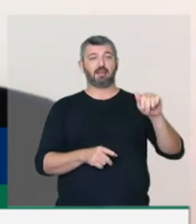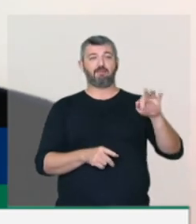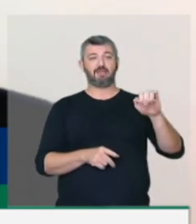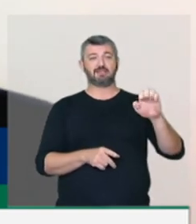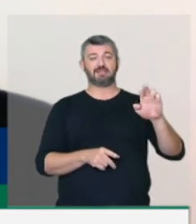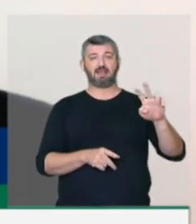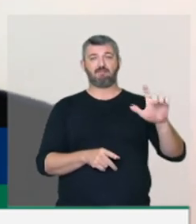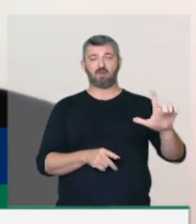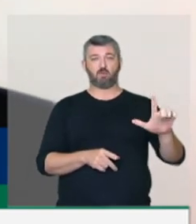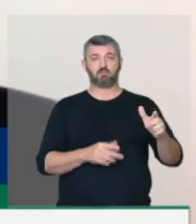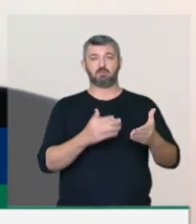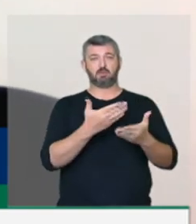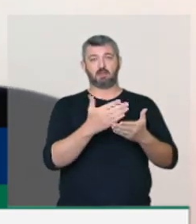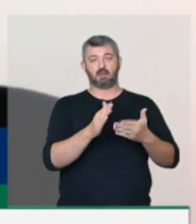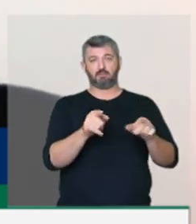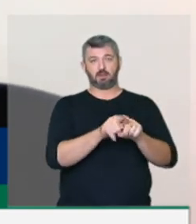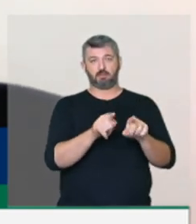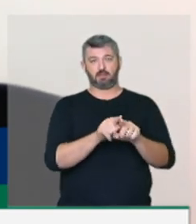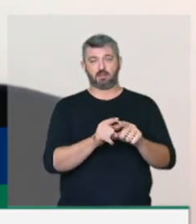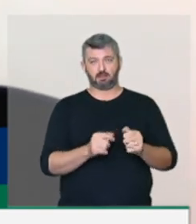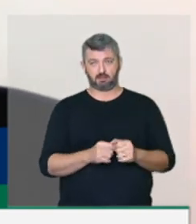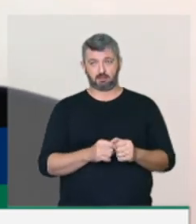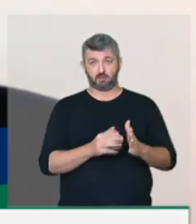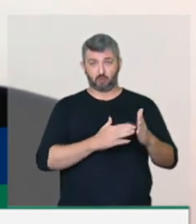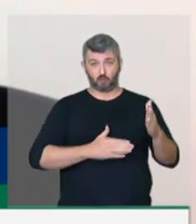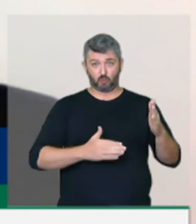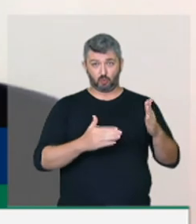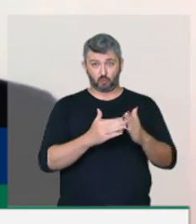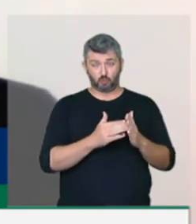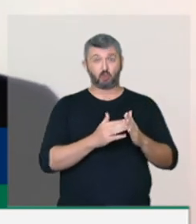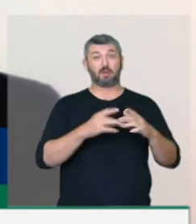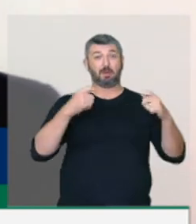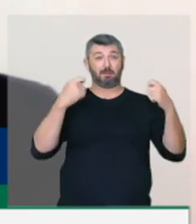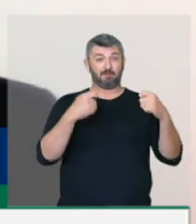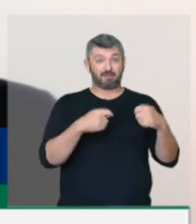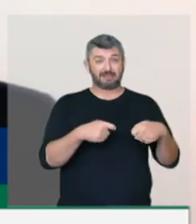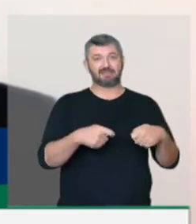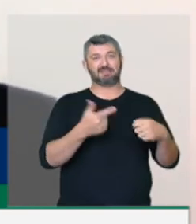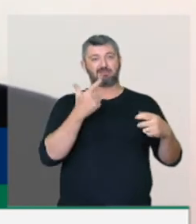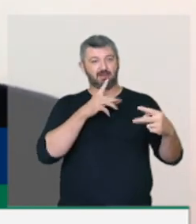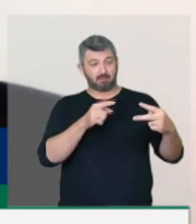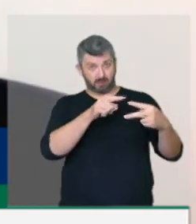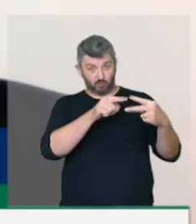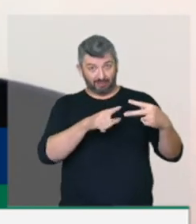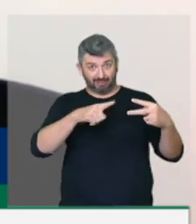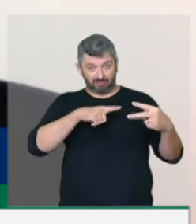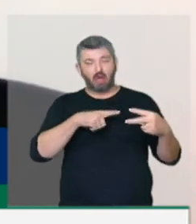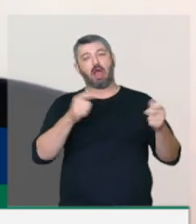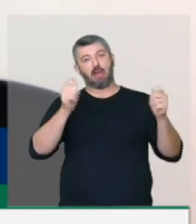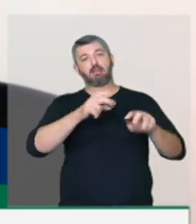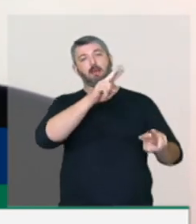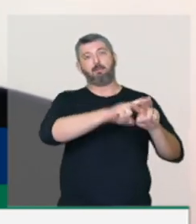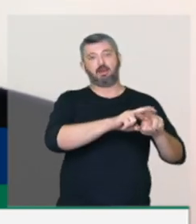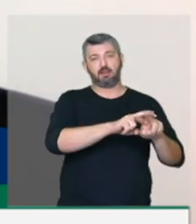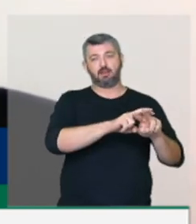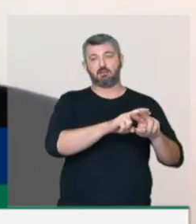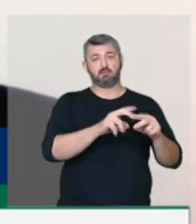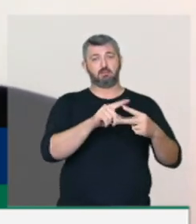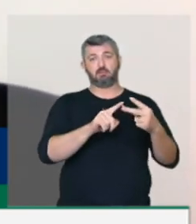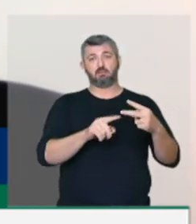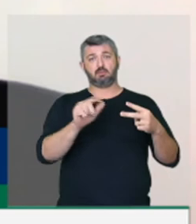inafiançabilidade. Esses elementos que são fundamentais para que ocorra o tipo de prisão